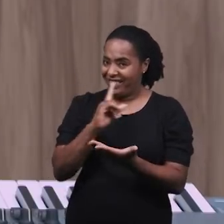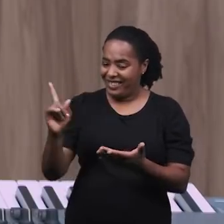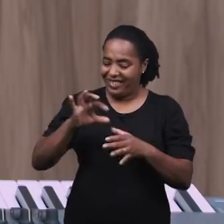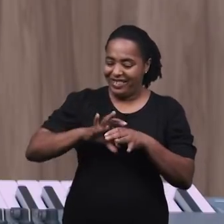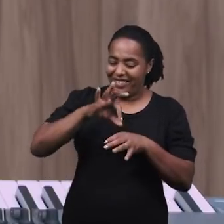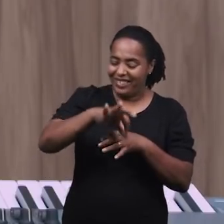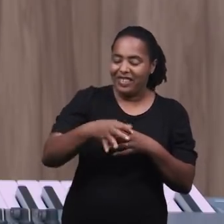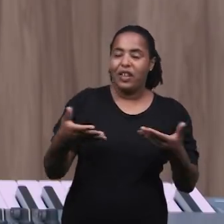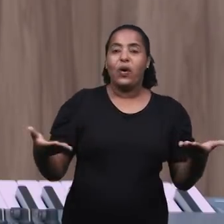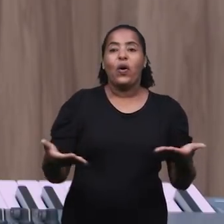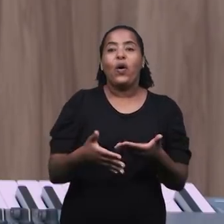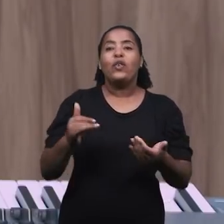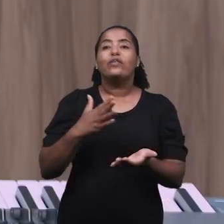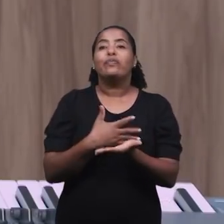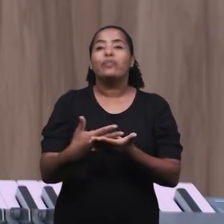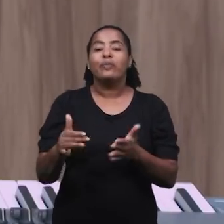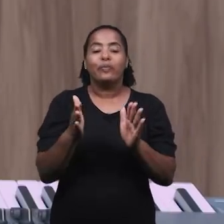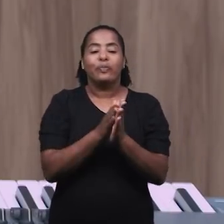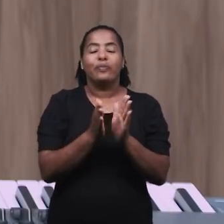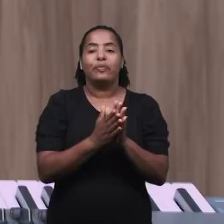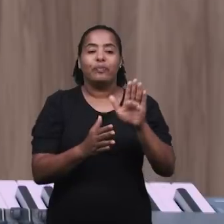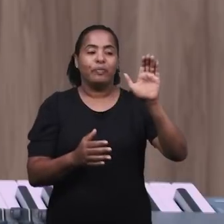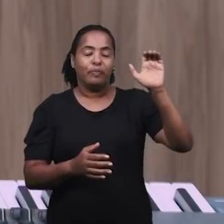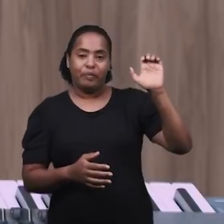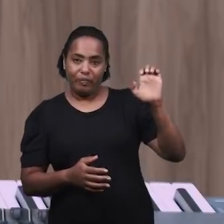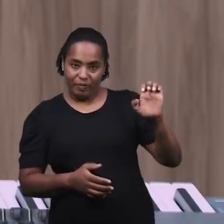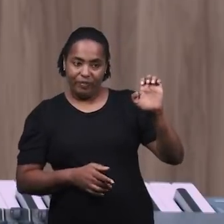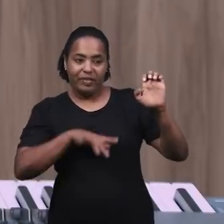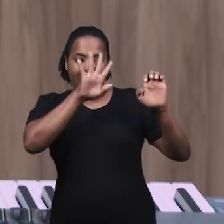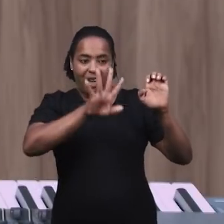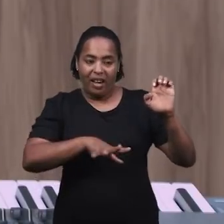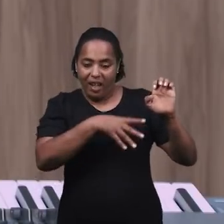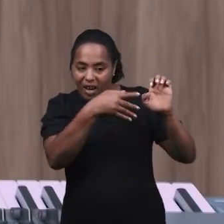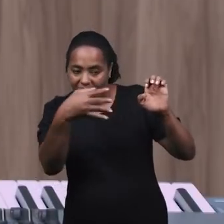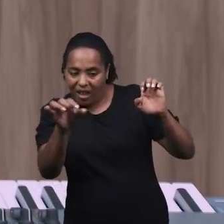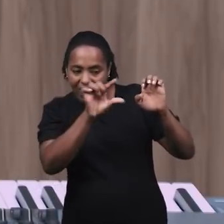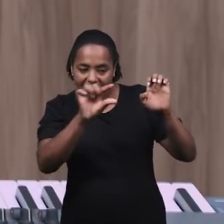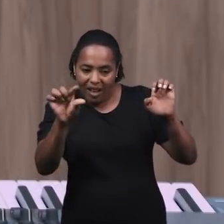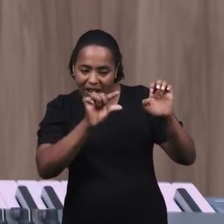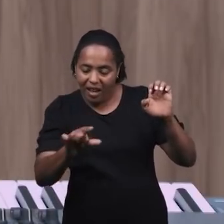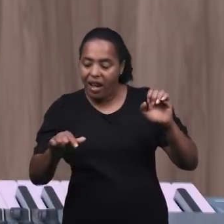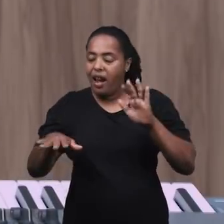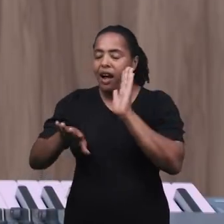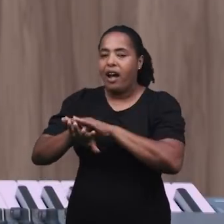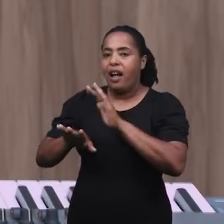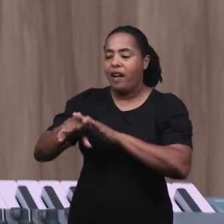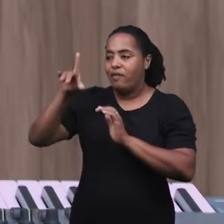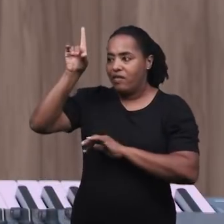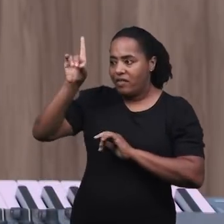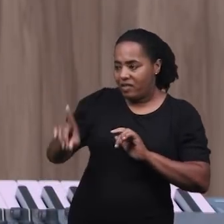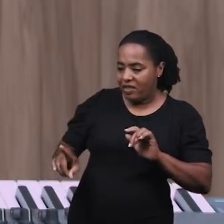nós começaremos pela mão esquerda, vendo as cifras da partitura e depois lendo a mão direita na nossa partitura